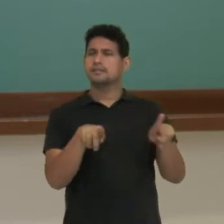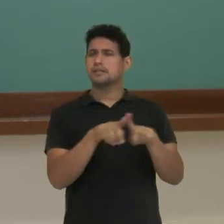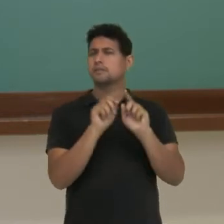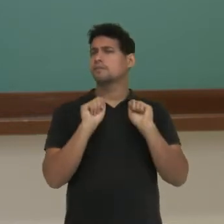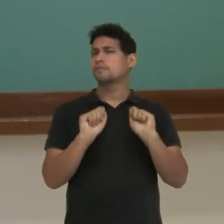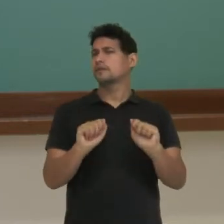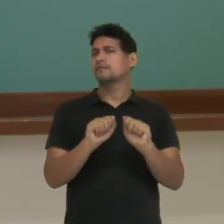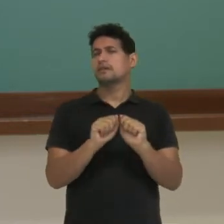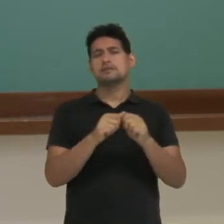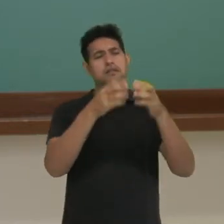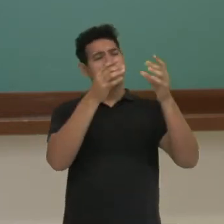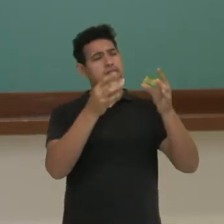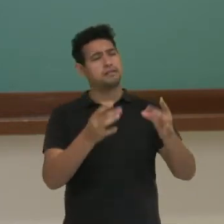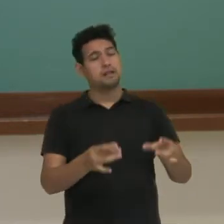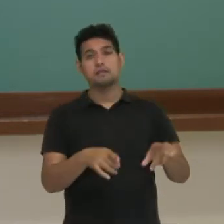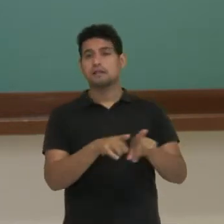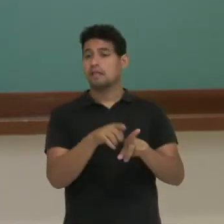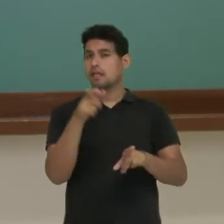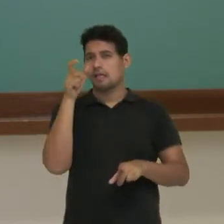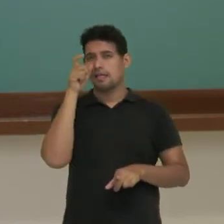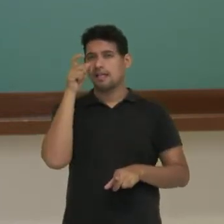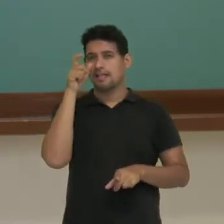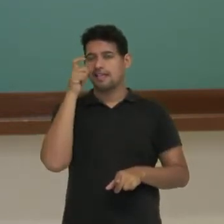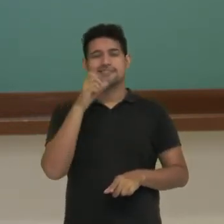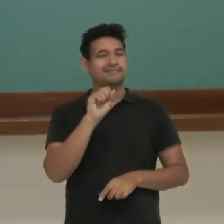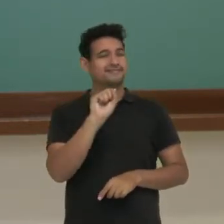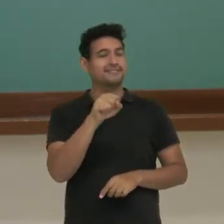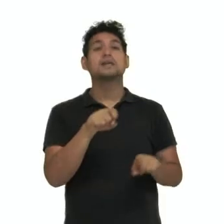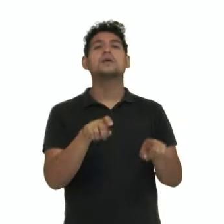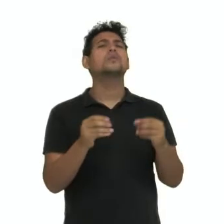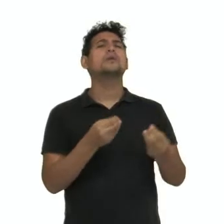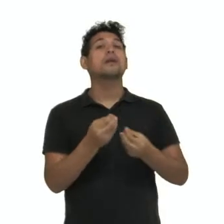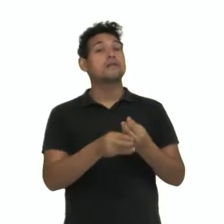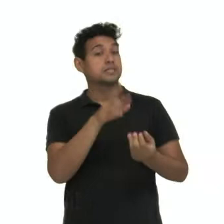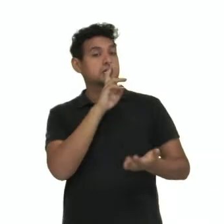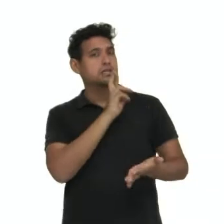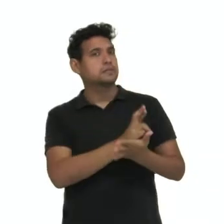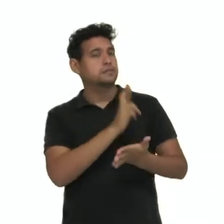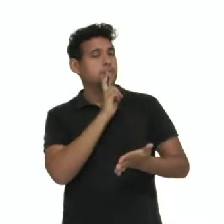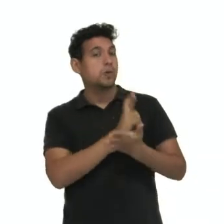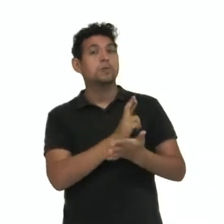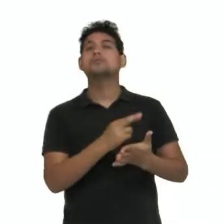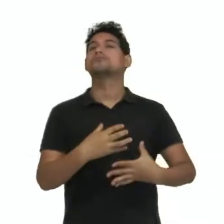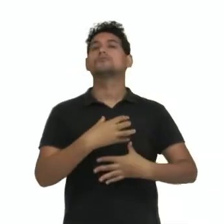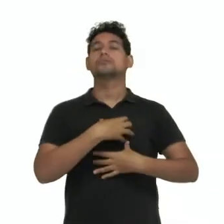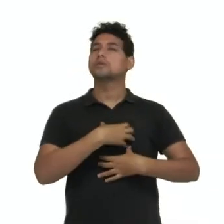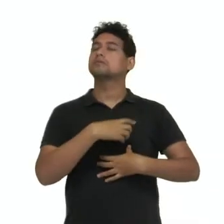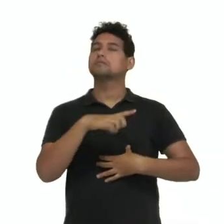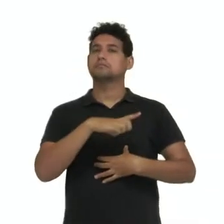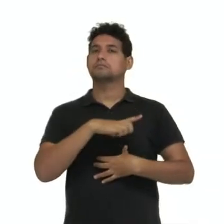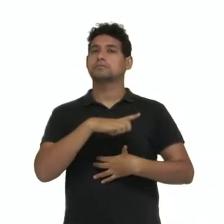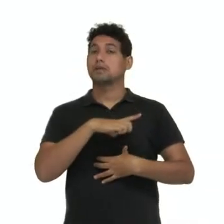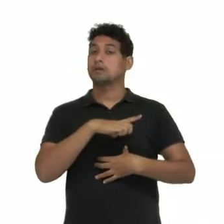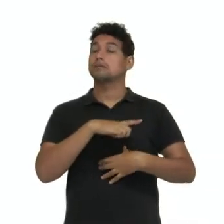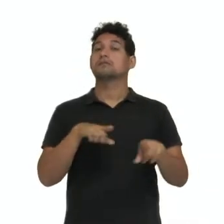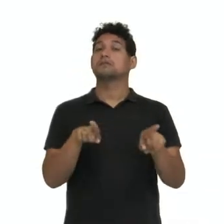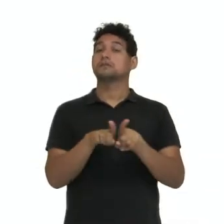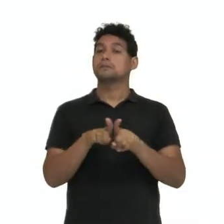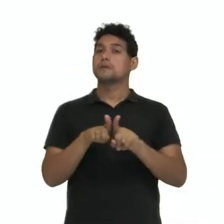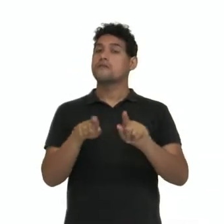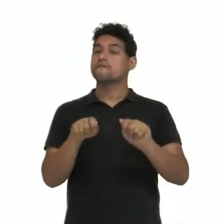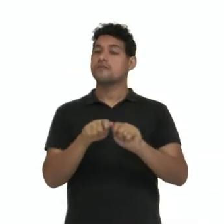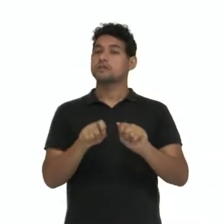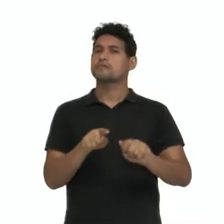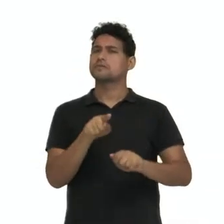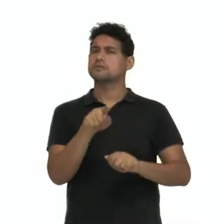de itens. O interesse, sim, de que você responda de uma maneira que envolva e dê a